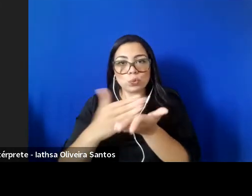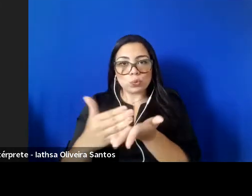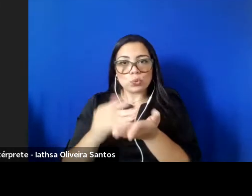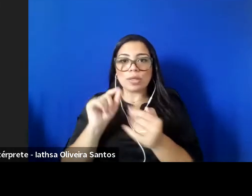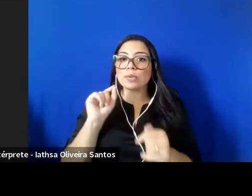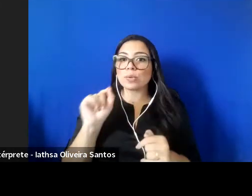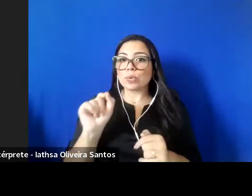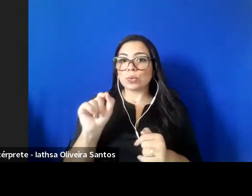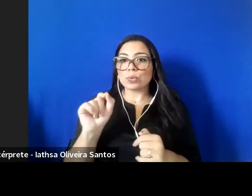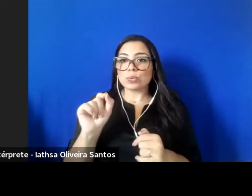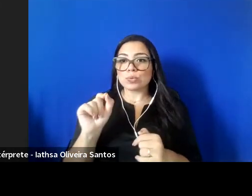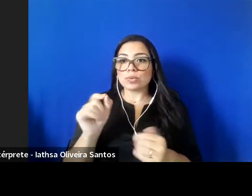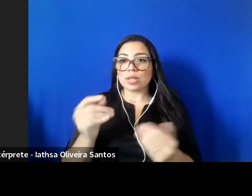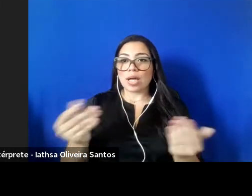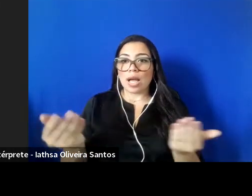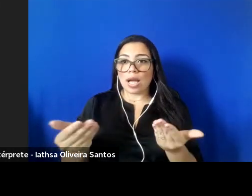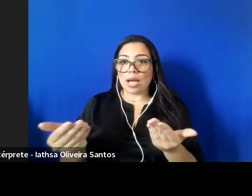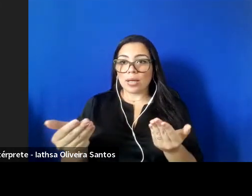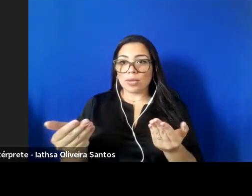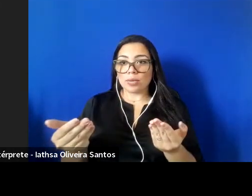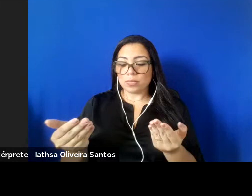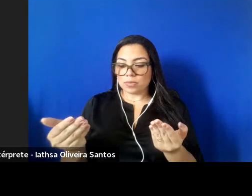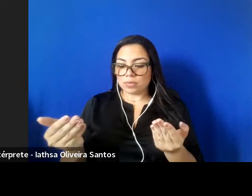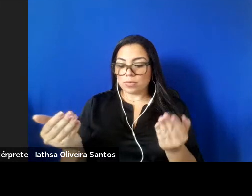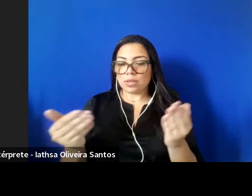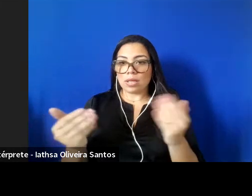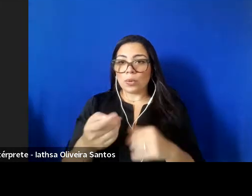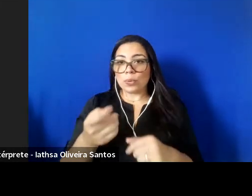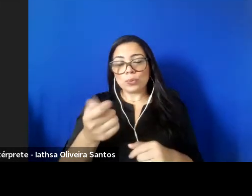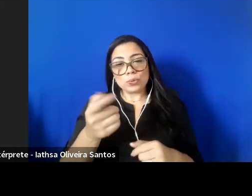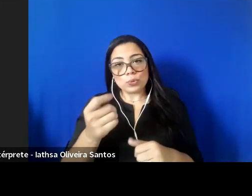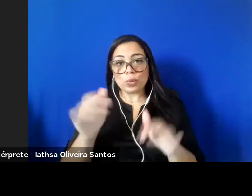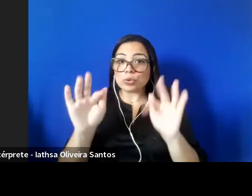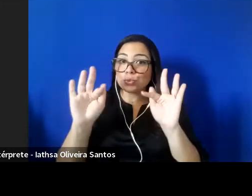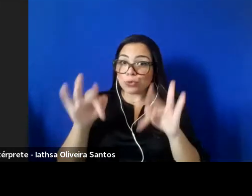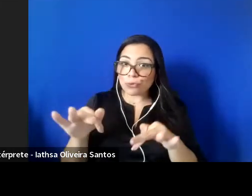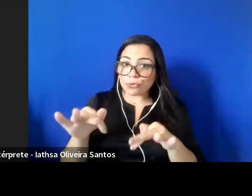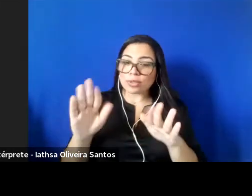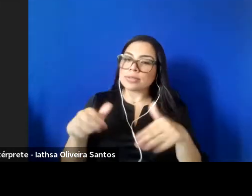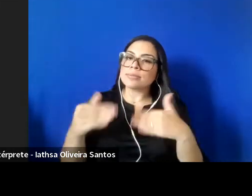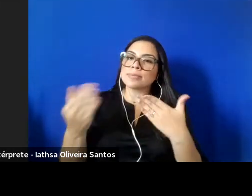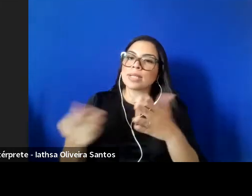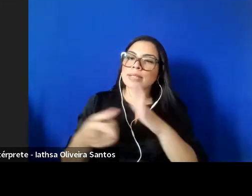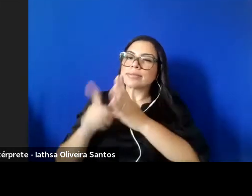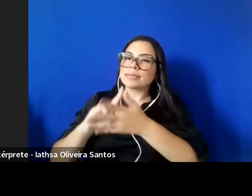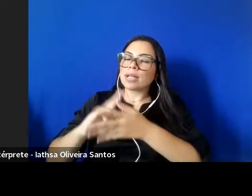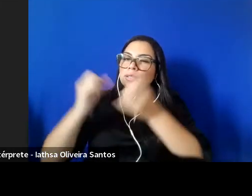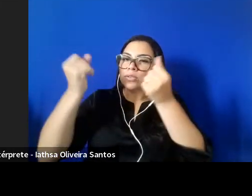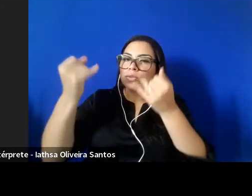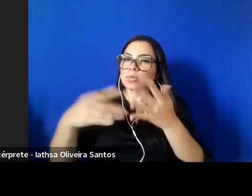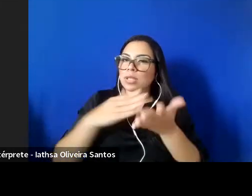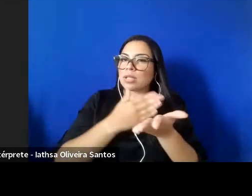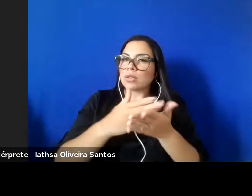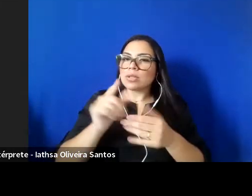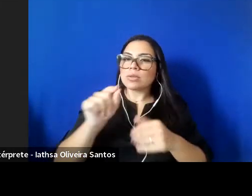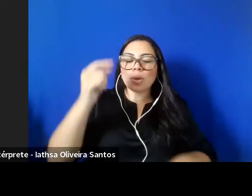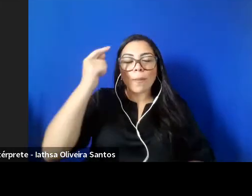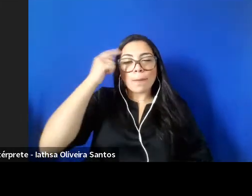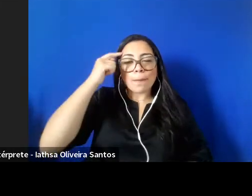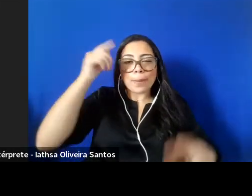eu aqui já vou me caminhando para finalizar, mas eu, como eu disse no início, eu penso o